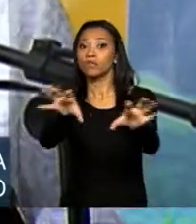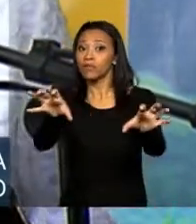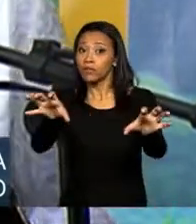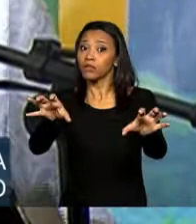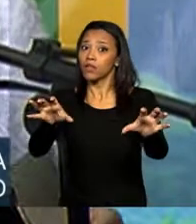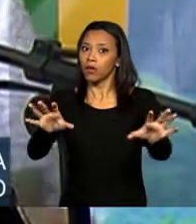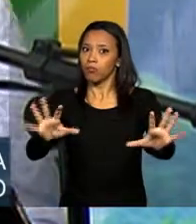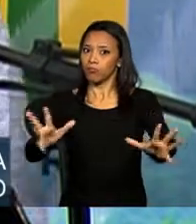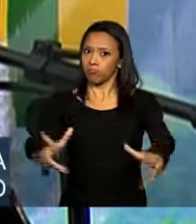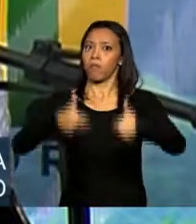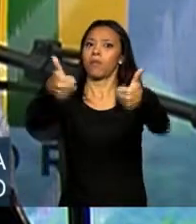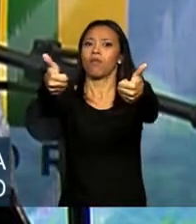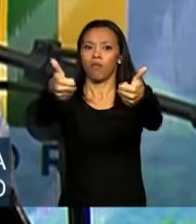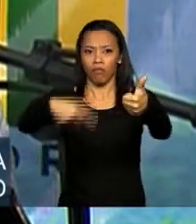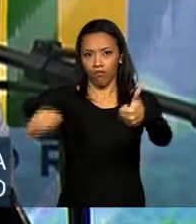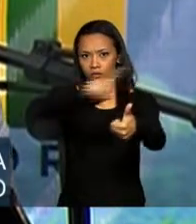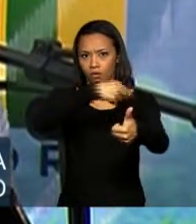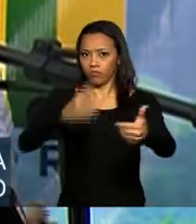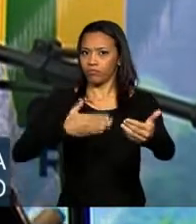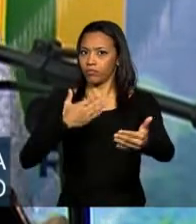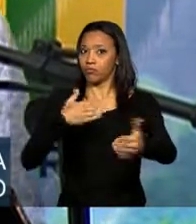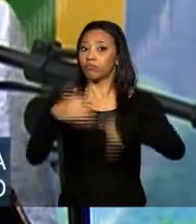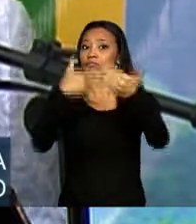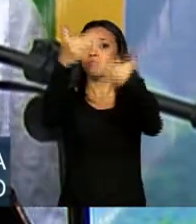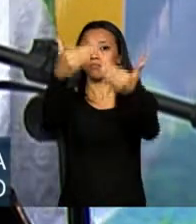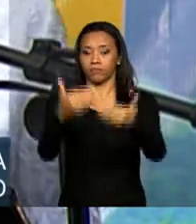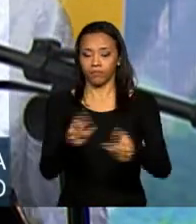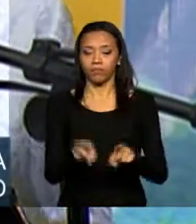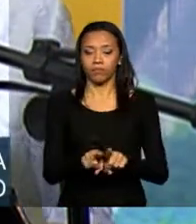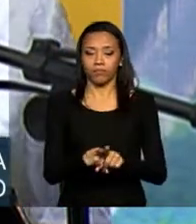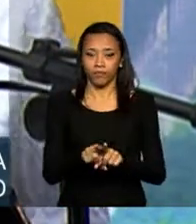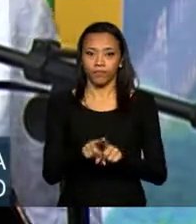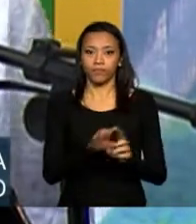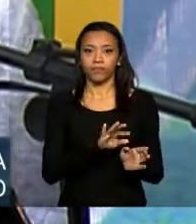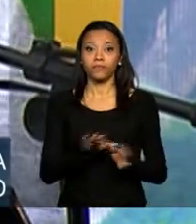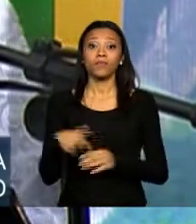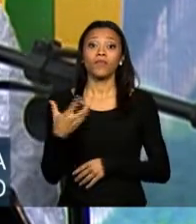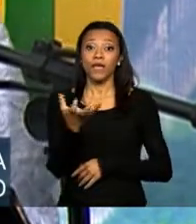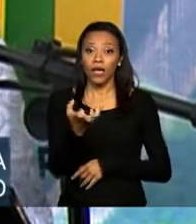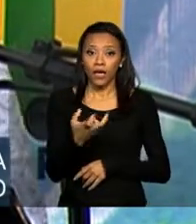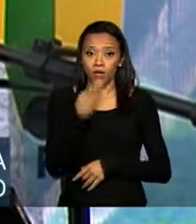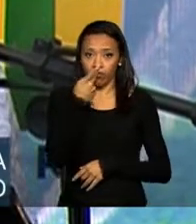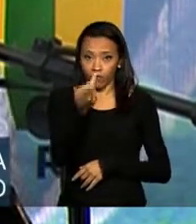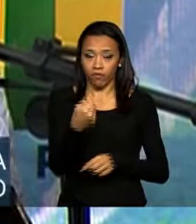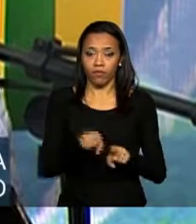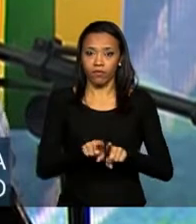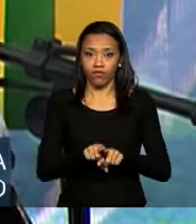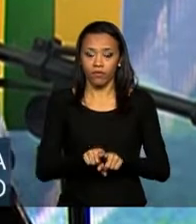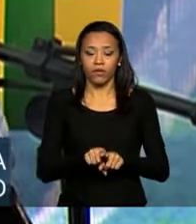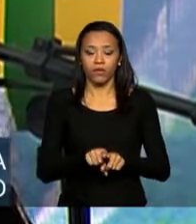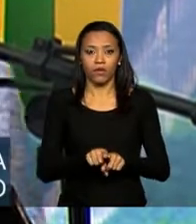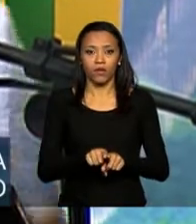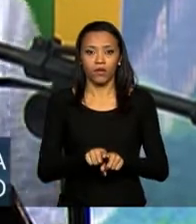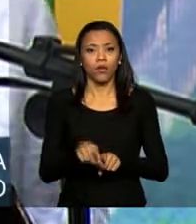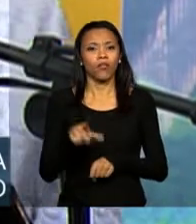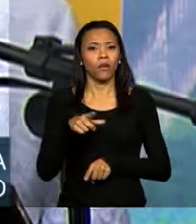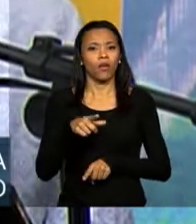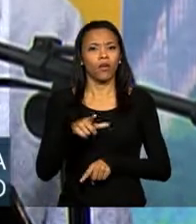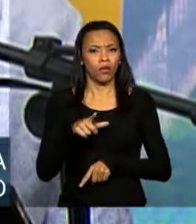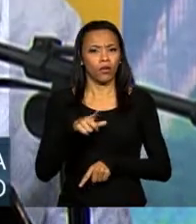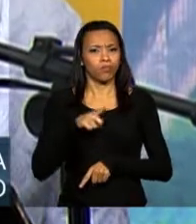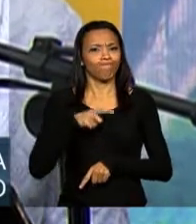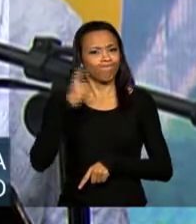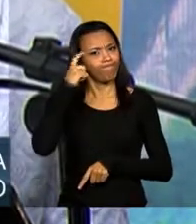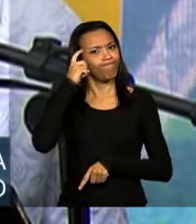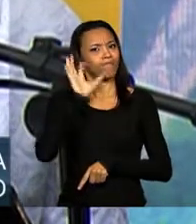desenvolvimento eu quero também dizer o que eu tenho certeza